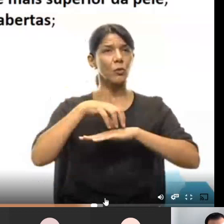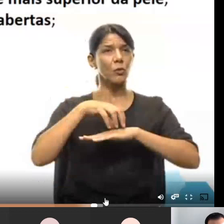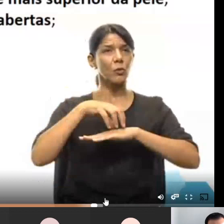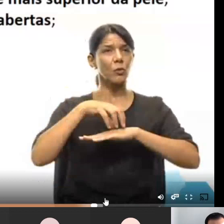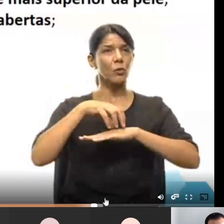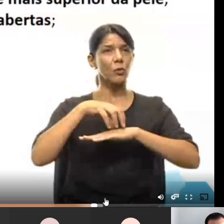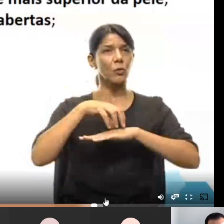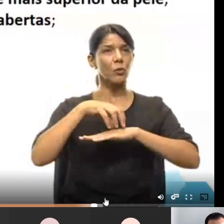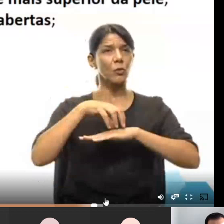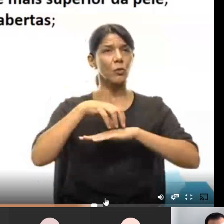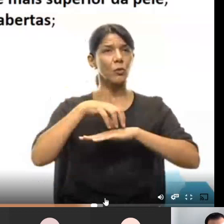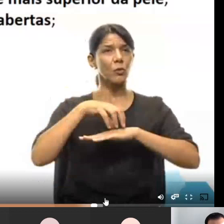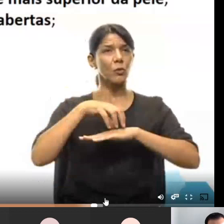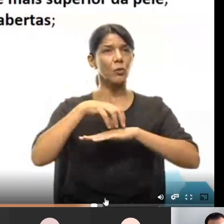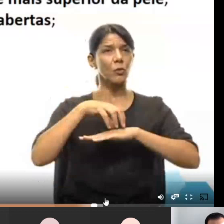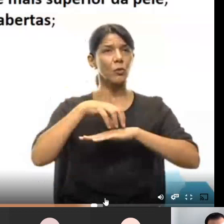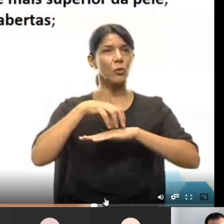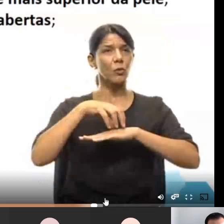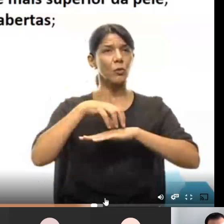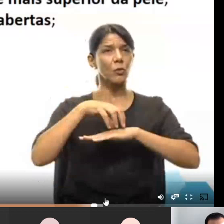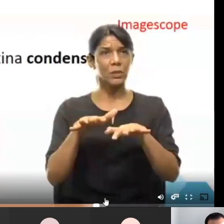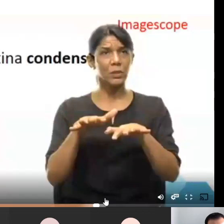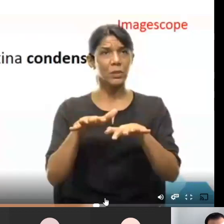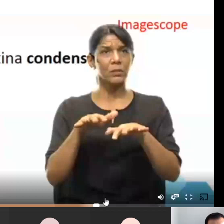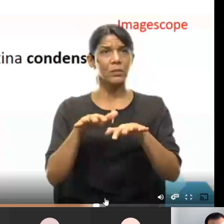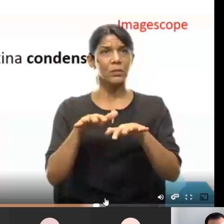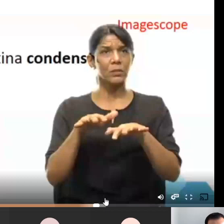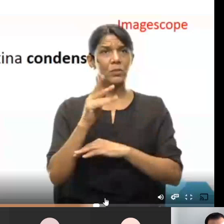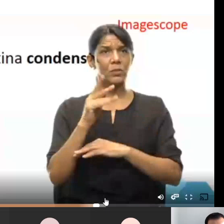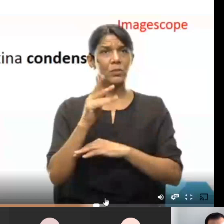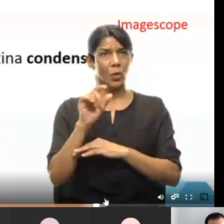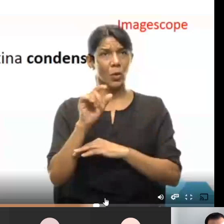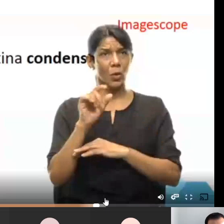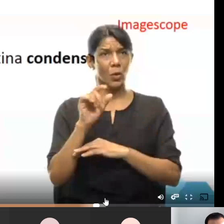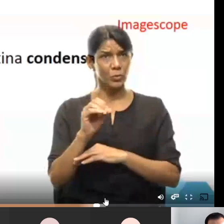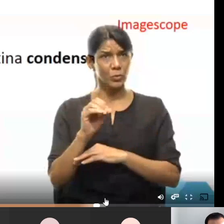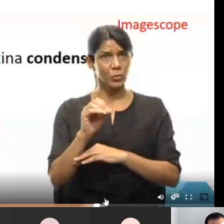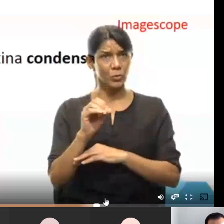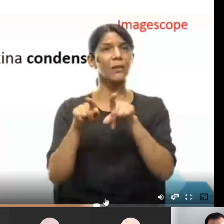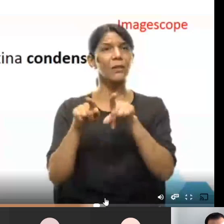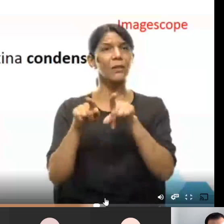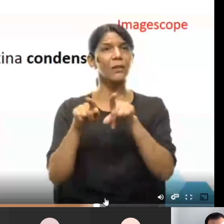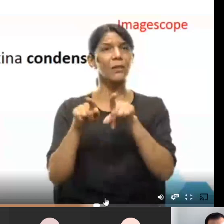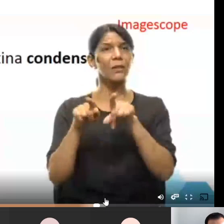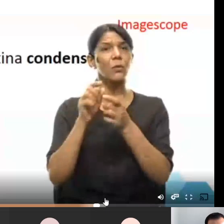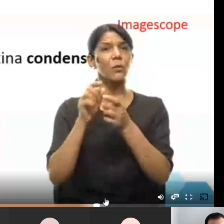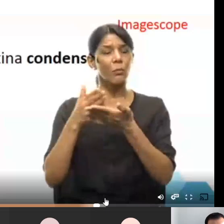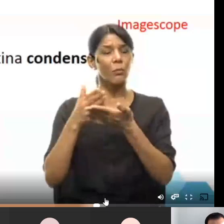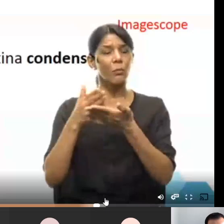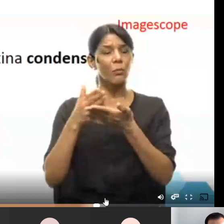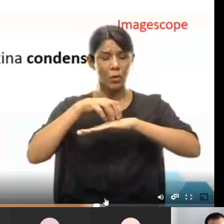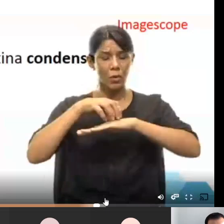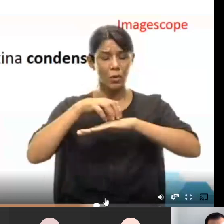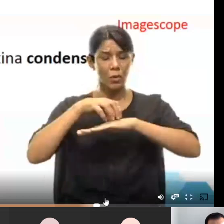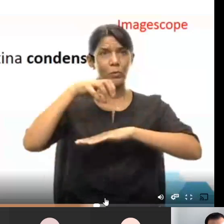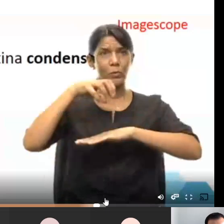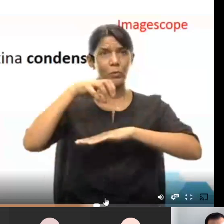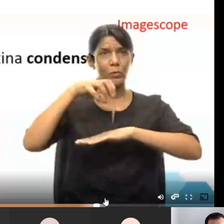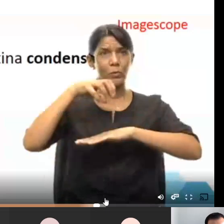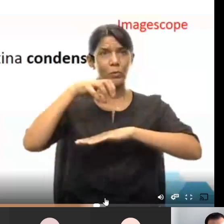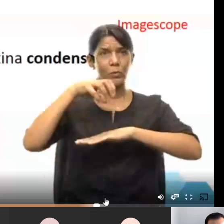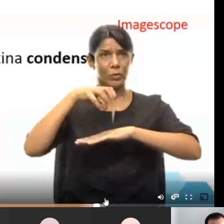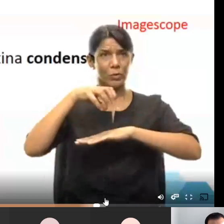que está sendo invadida do nosso corte histológico e a parte da região inicial do nosso tumor. Na parte